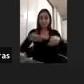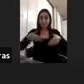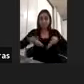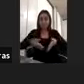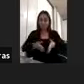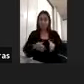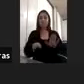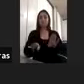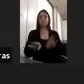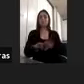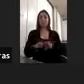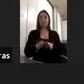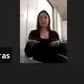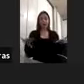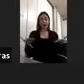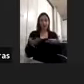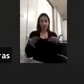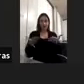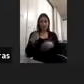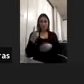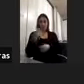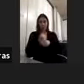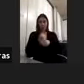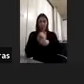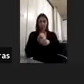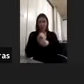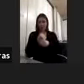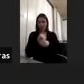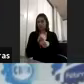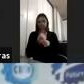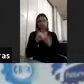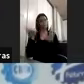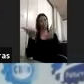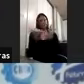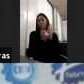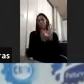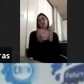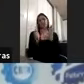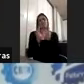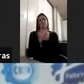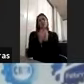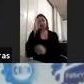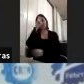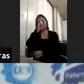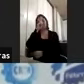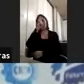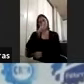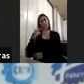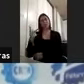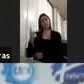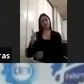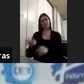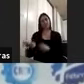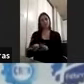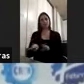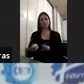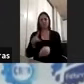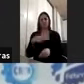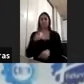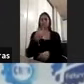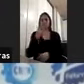vem essa gestão para levar esse nome que vai ficar marcado para a história. Sim, com certeza. E claro que a gente sabe que quando isso terminar